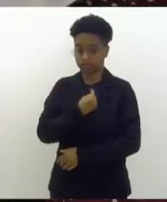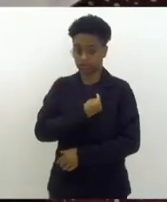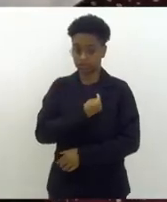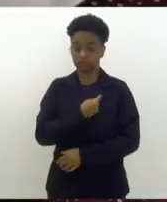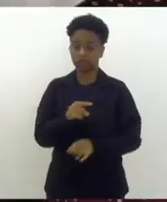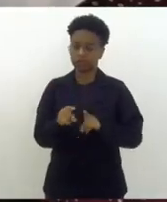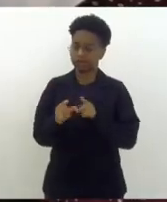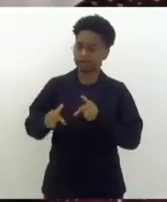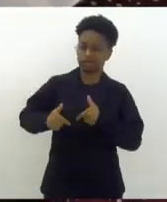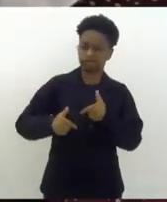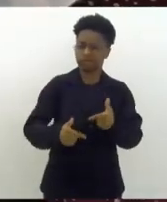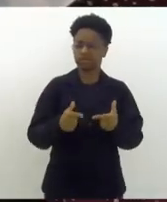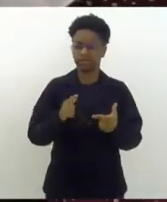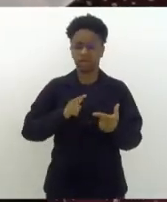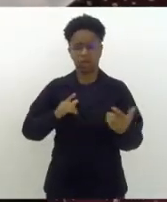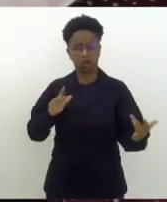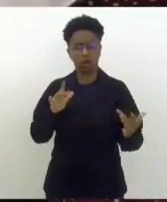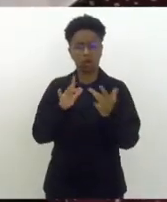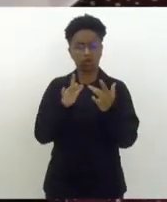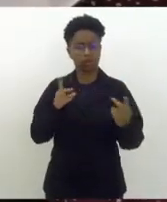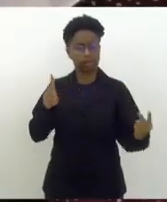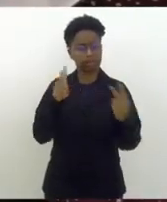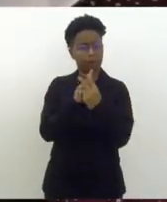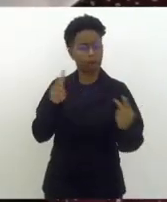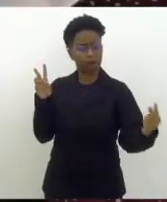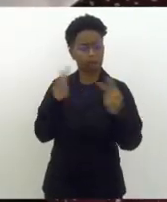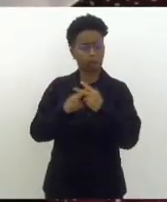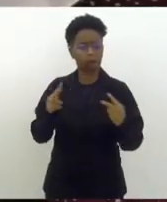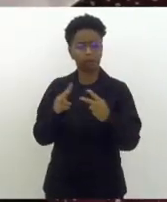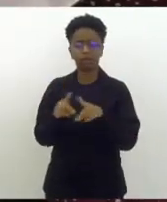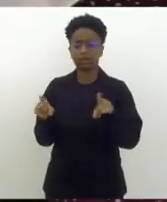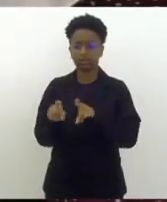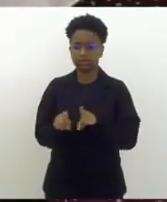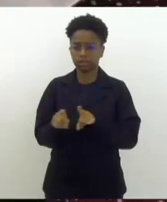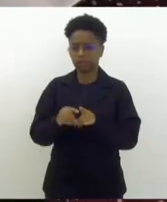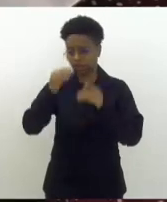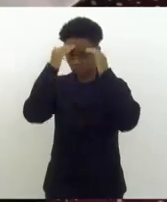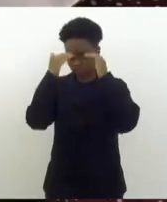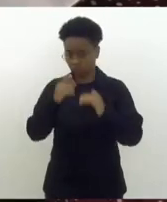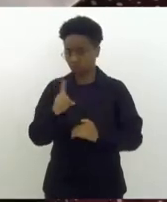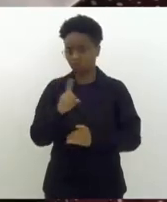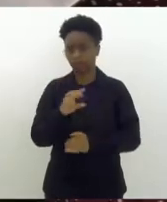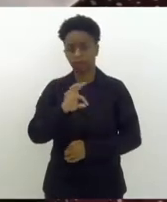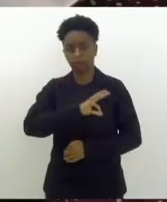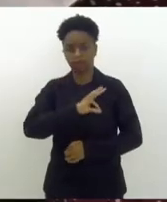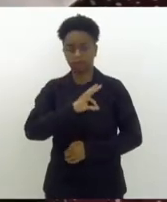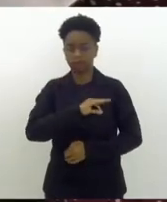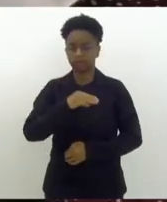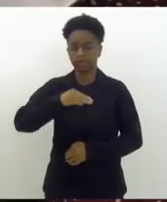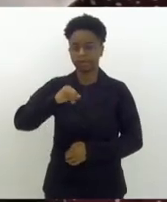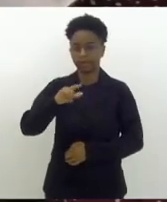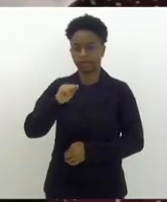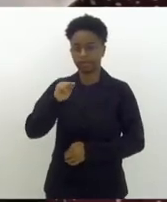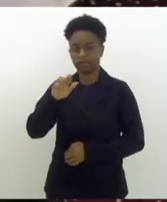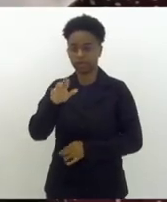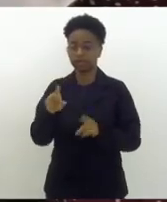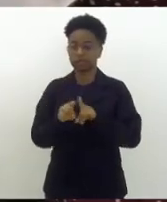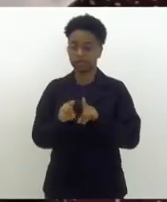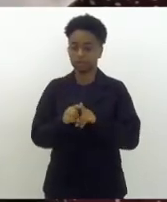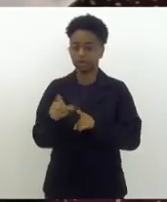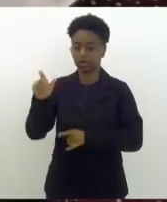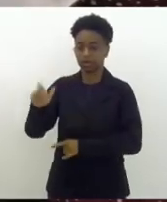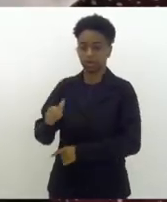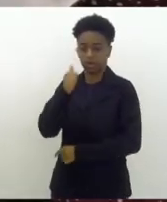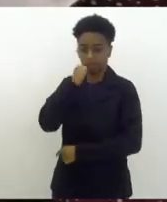com contato físico intimidando desobedecendo o comando dos policiais militares inclusive de uma capitanda polícia